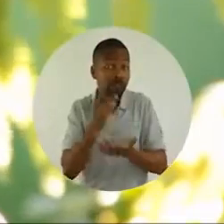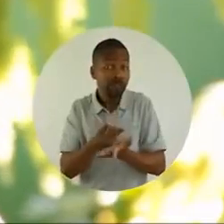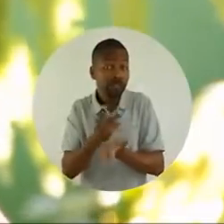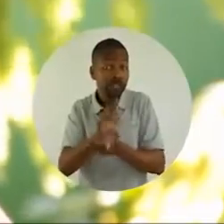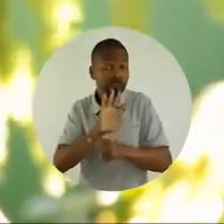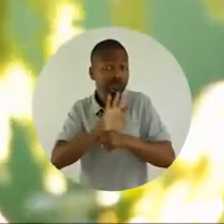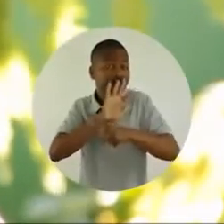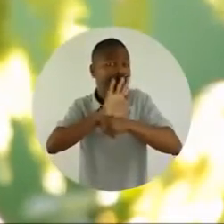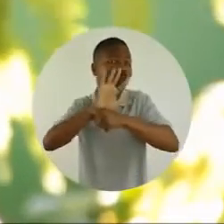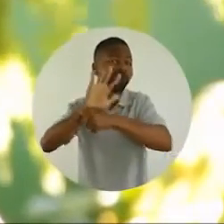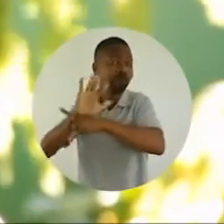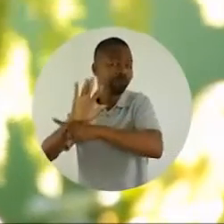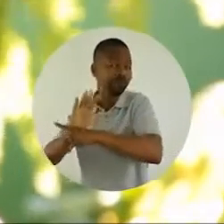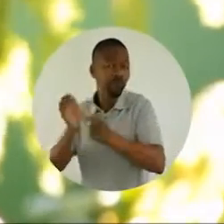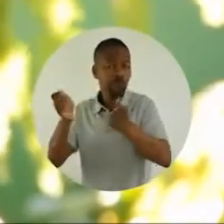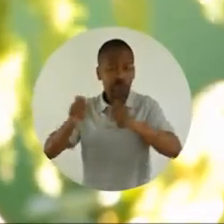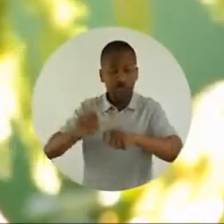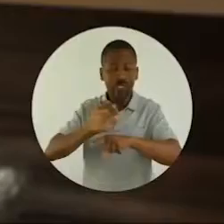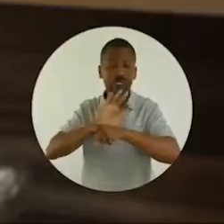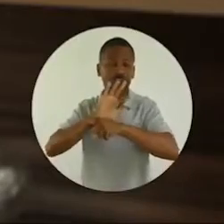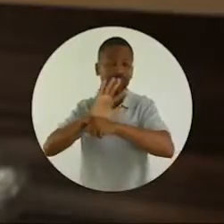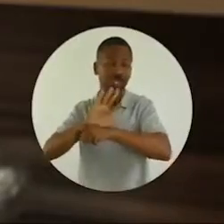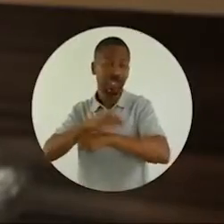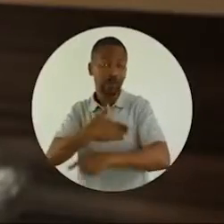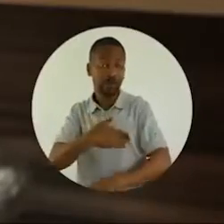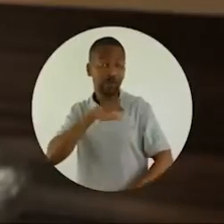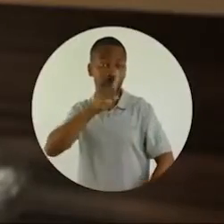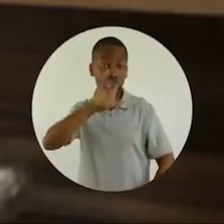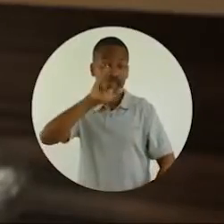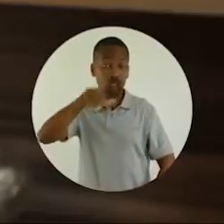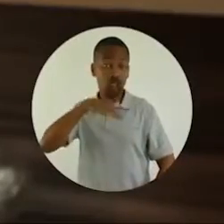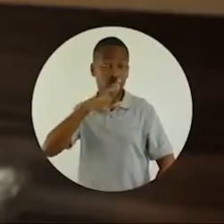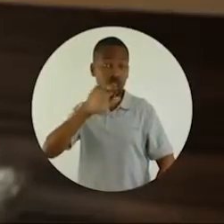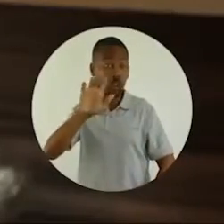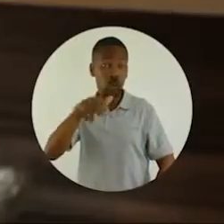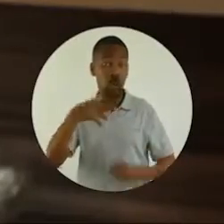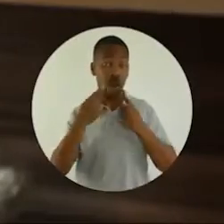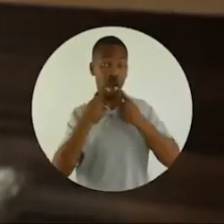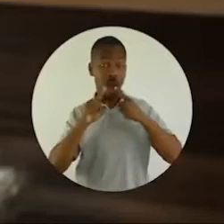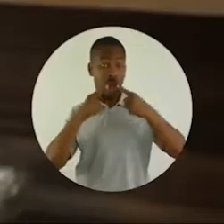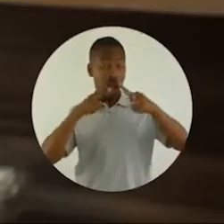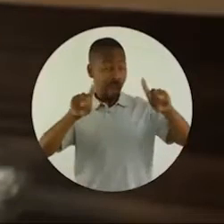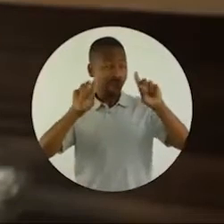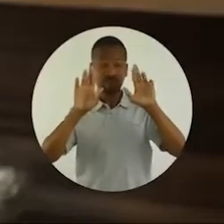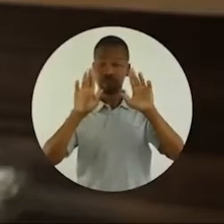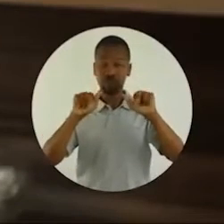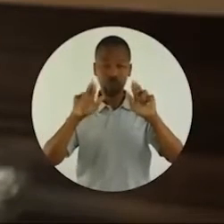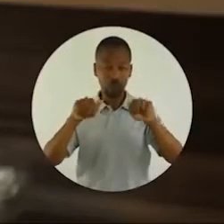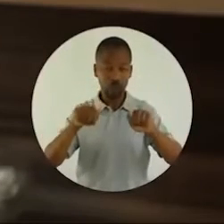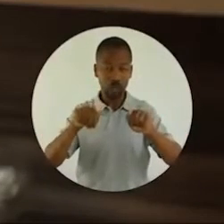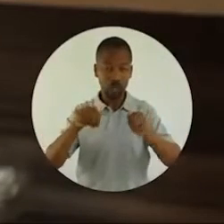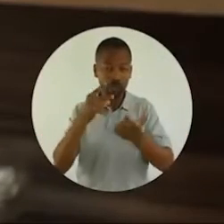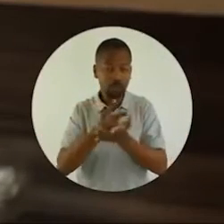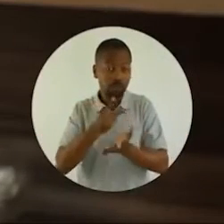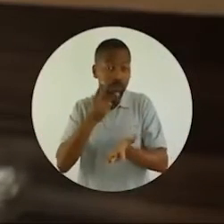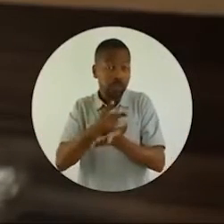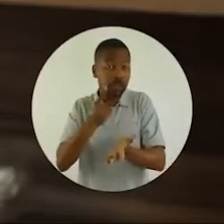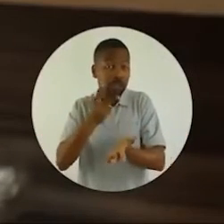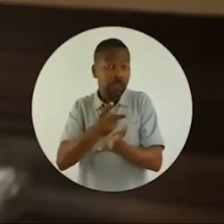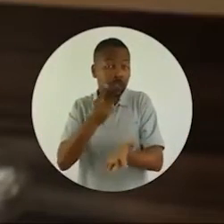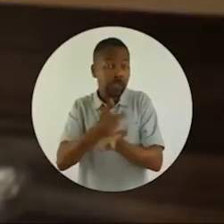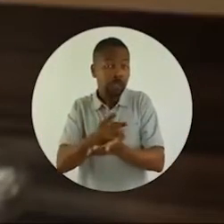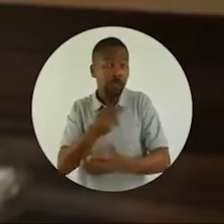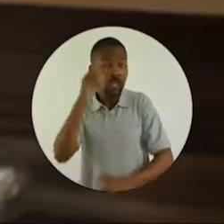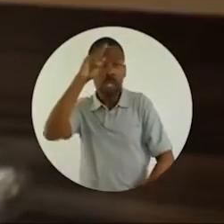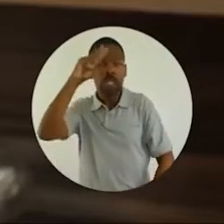gente fornecia, a gente podia ajudar. De Jorge nunca abriu a boca para reclamar. Nunca. Tem histórias assim, das vezes da prima, que